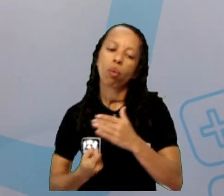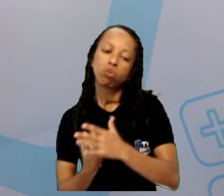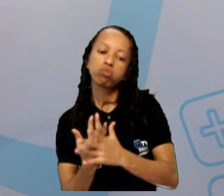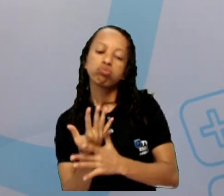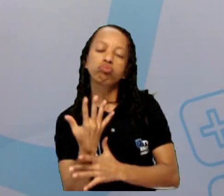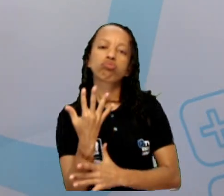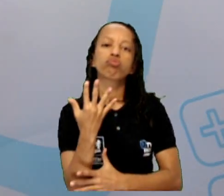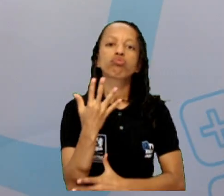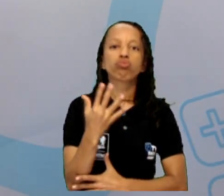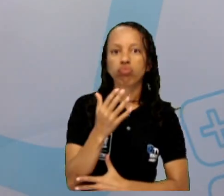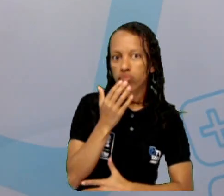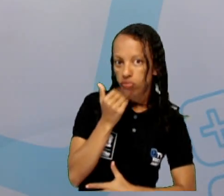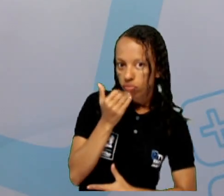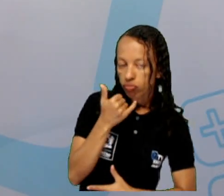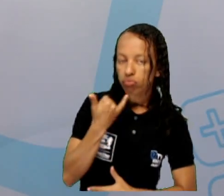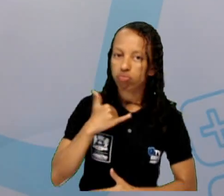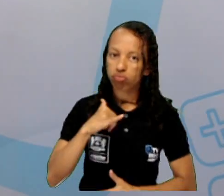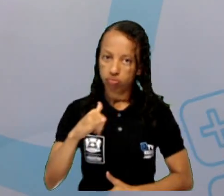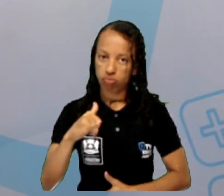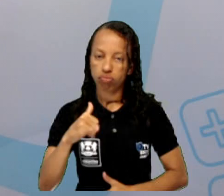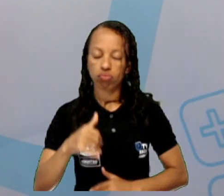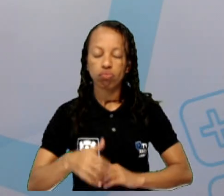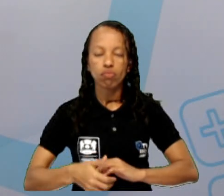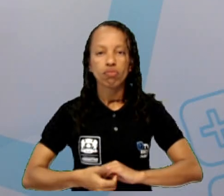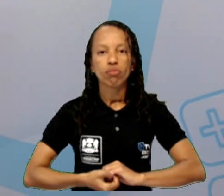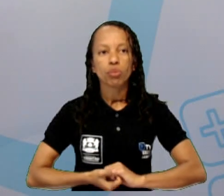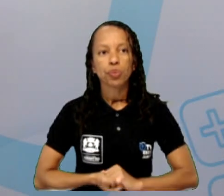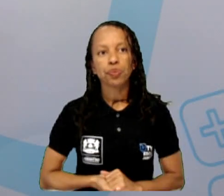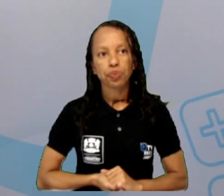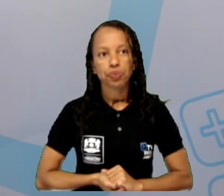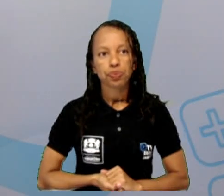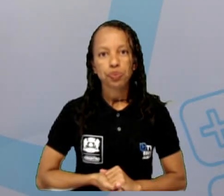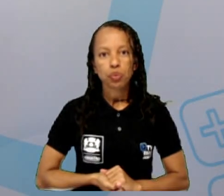Ok? Um ecossistema,